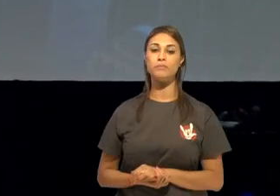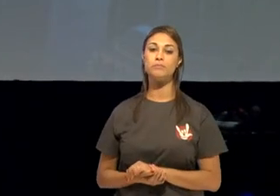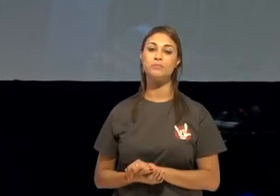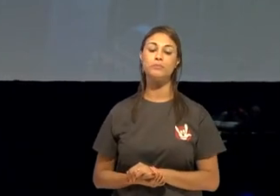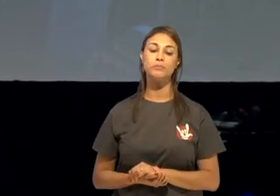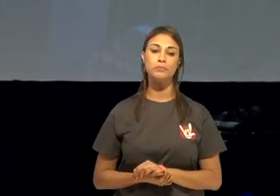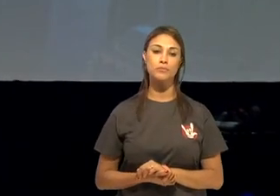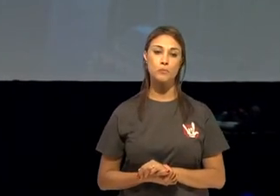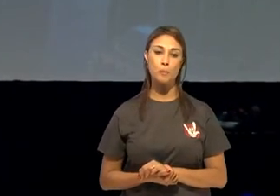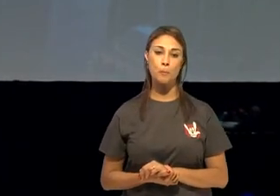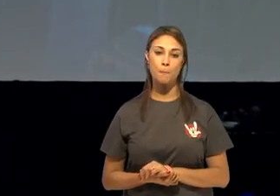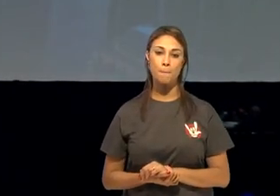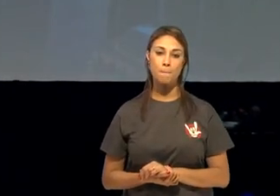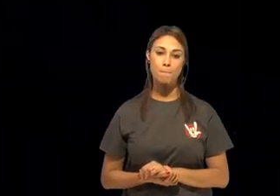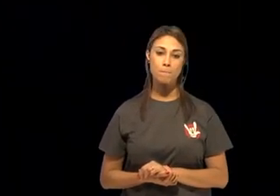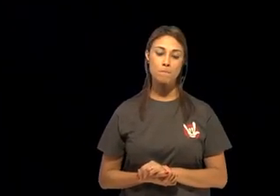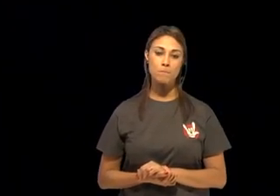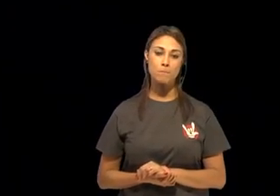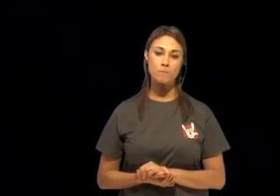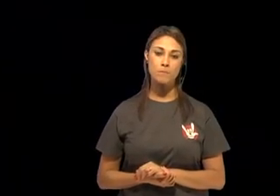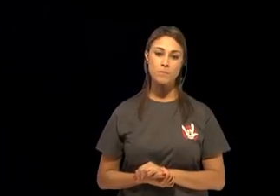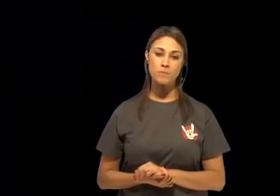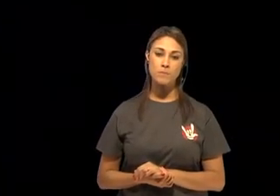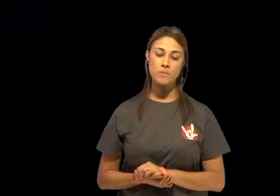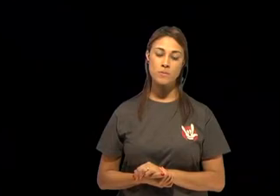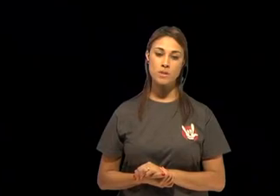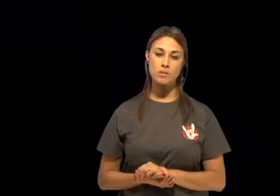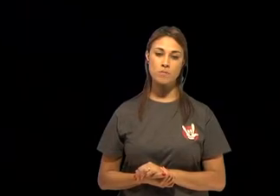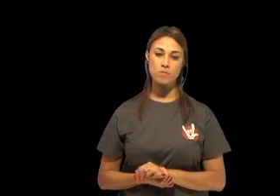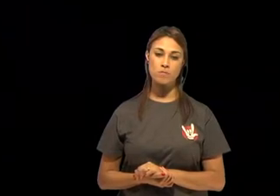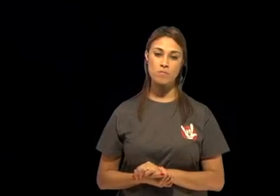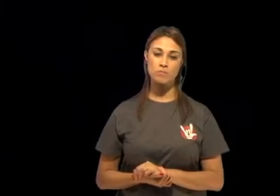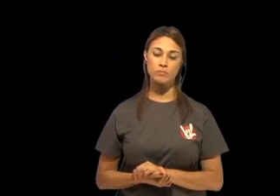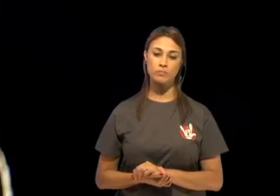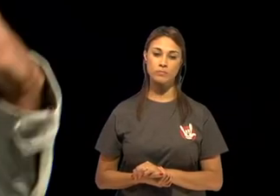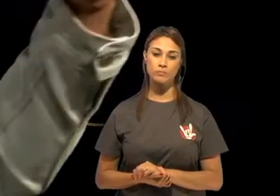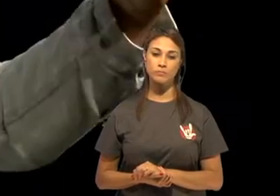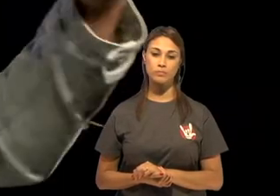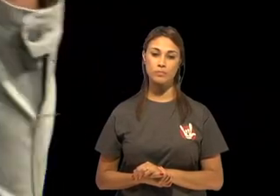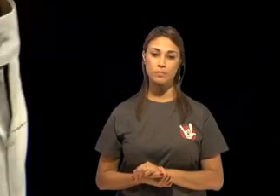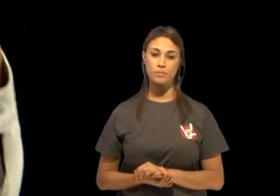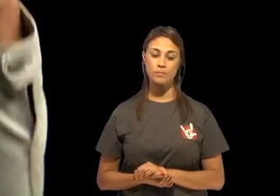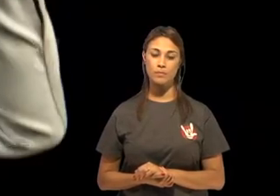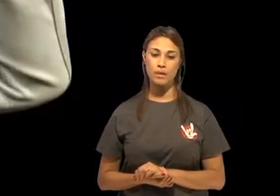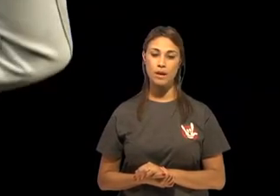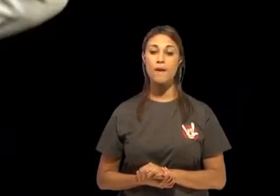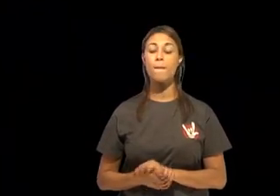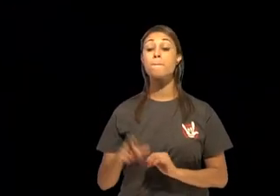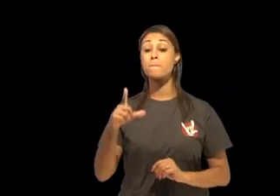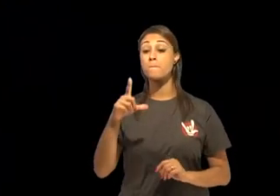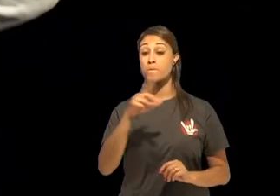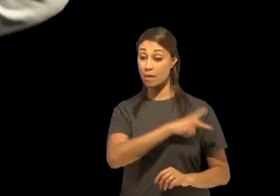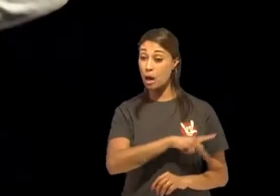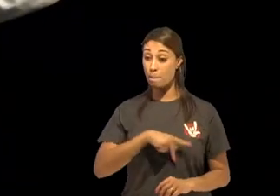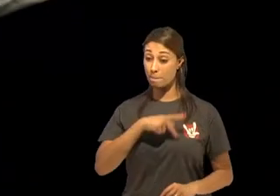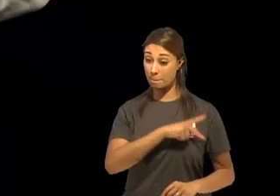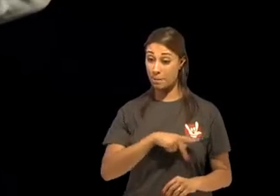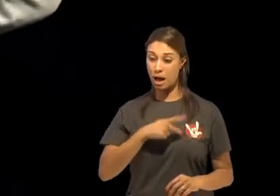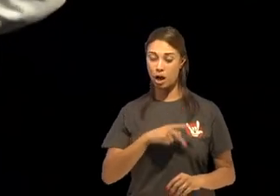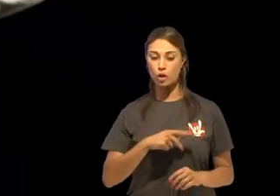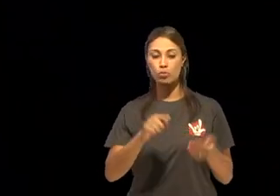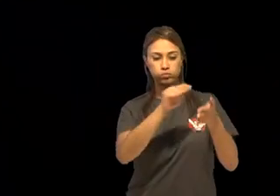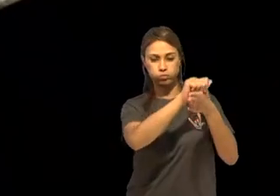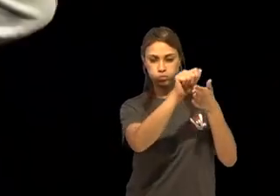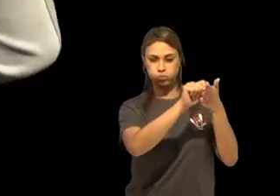quarta, última carta de Paulo. Então, depois de Paulo escrever Filemon,